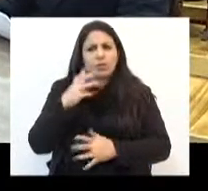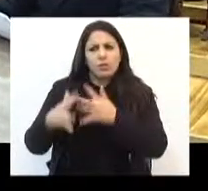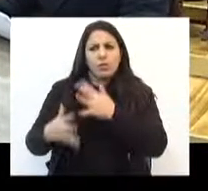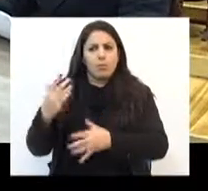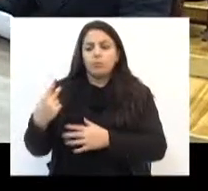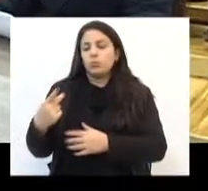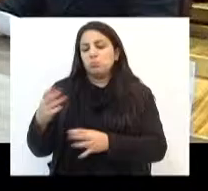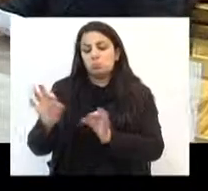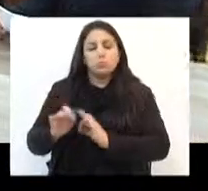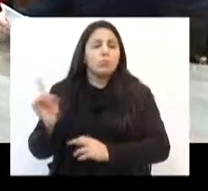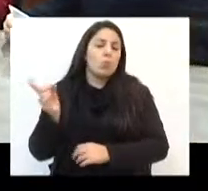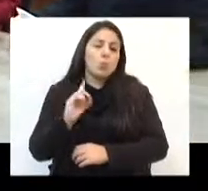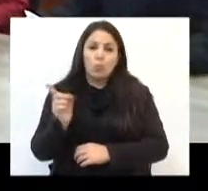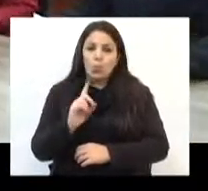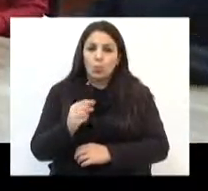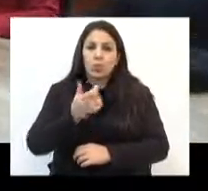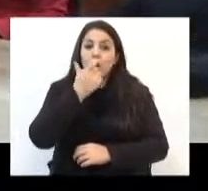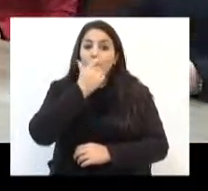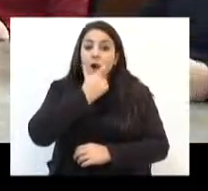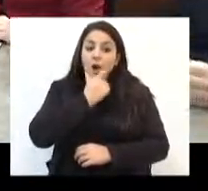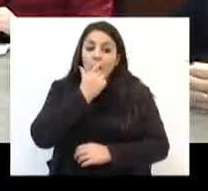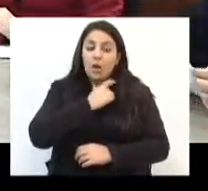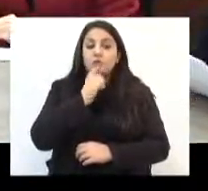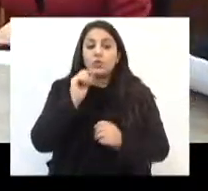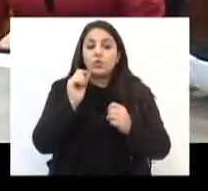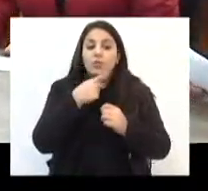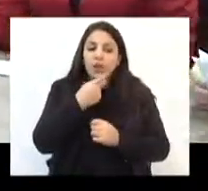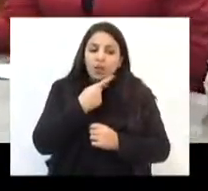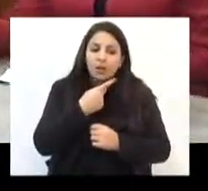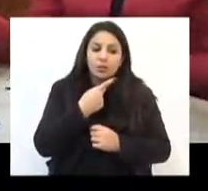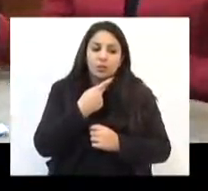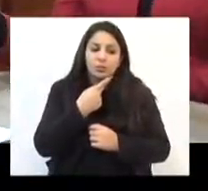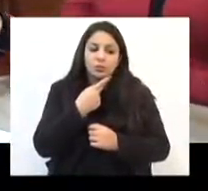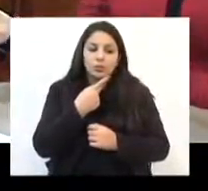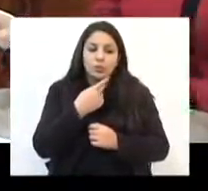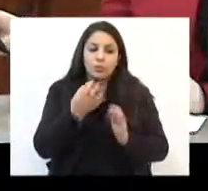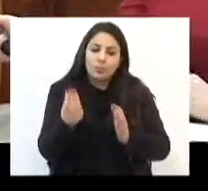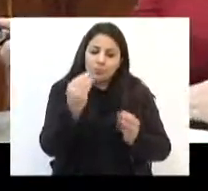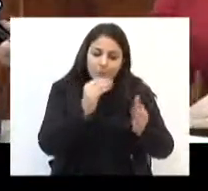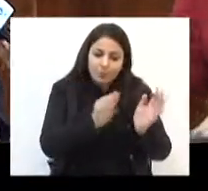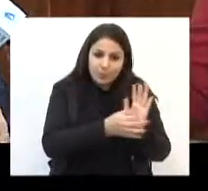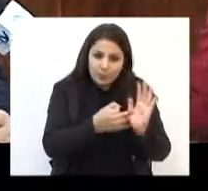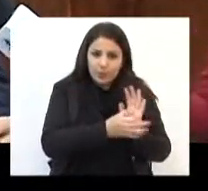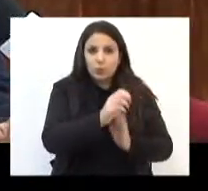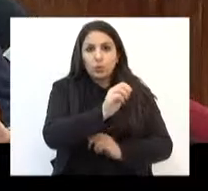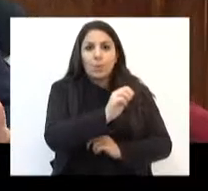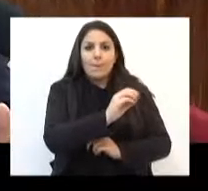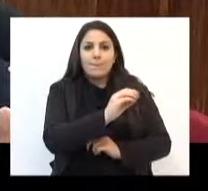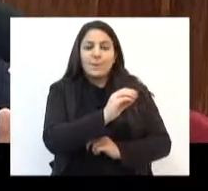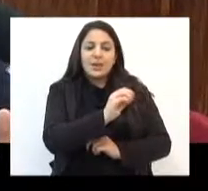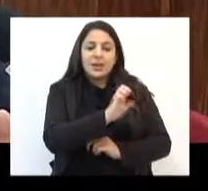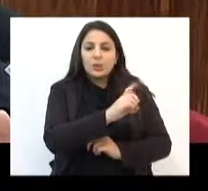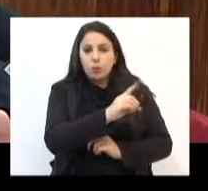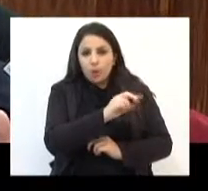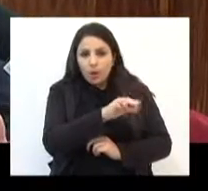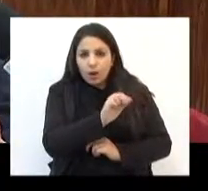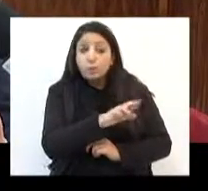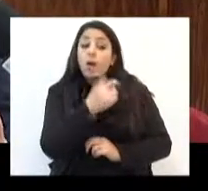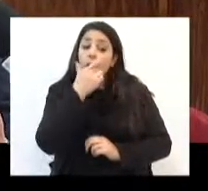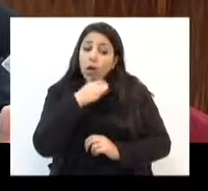além daquilo que hoje se possa investir numa parada. Vereador Alberigrando, o fato do município ter